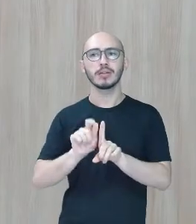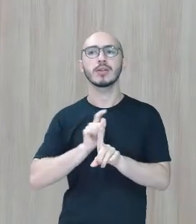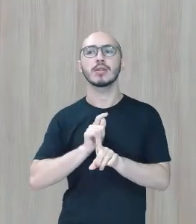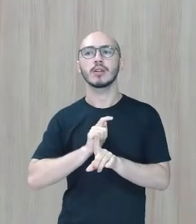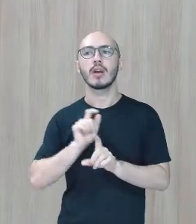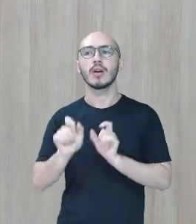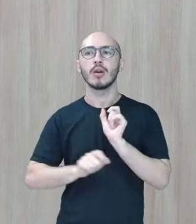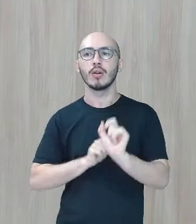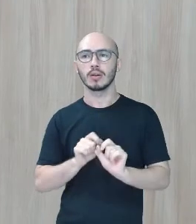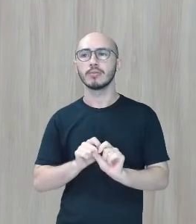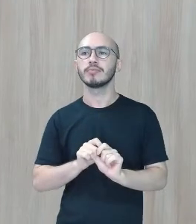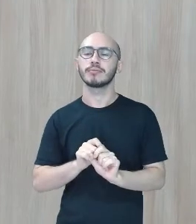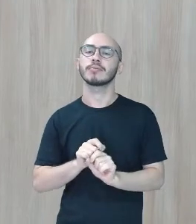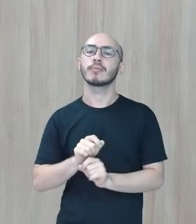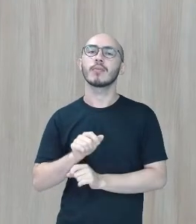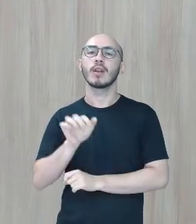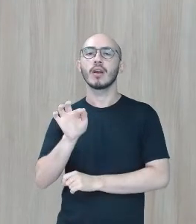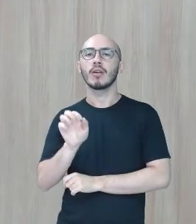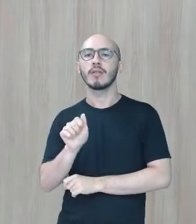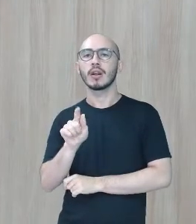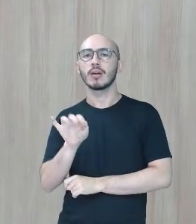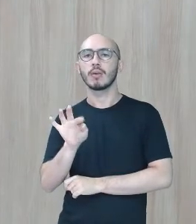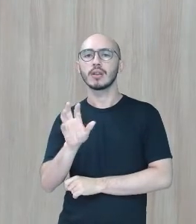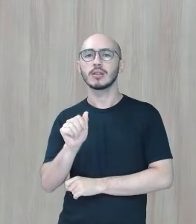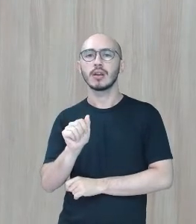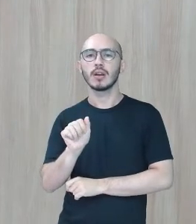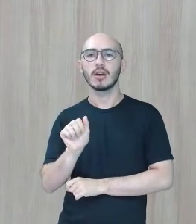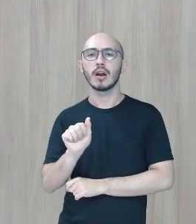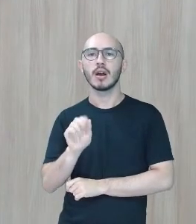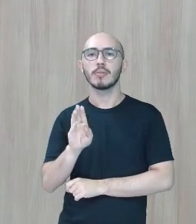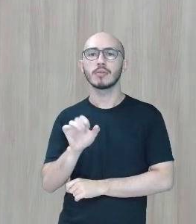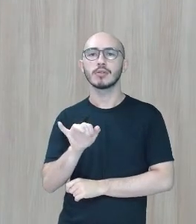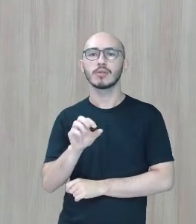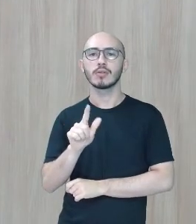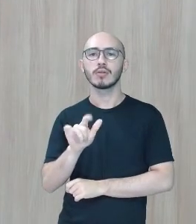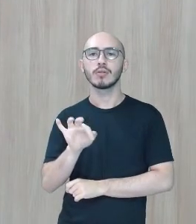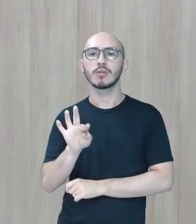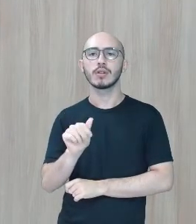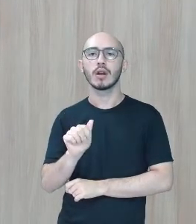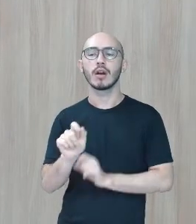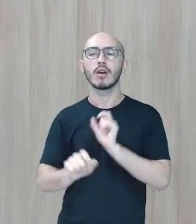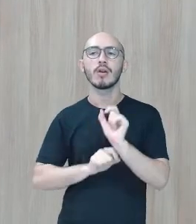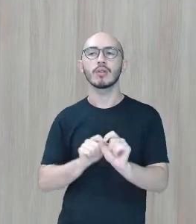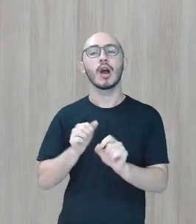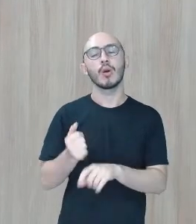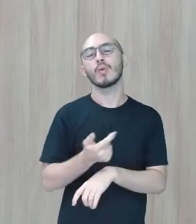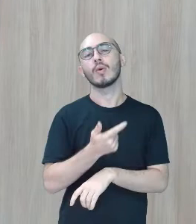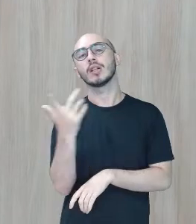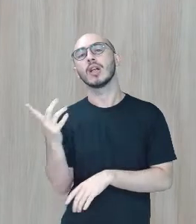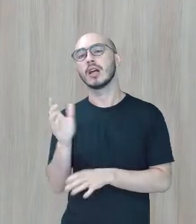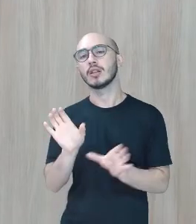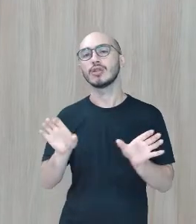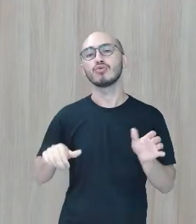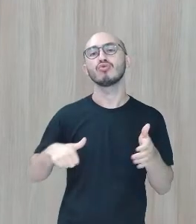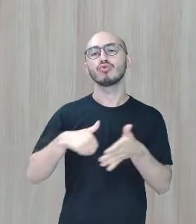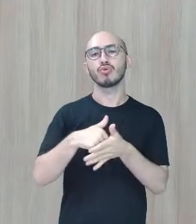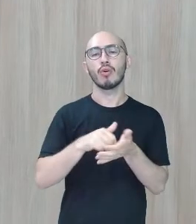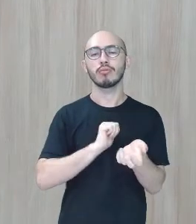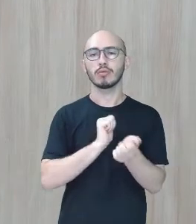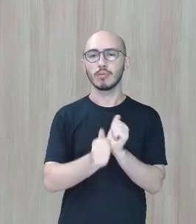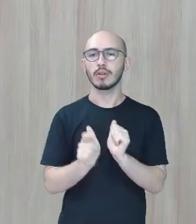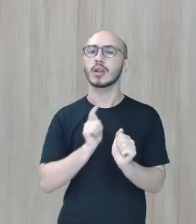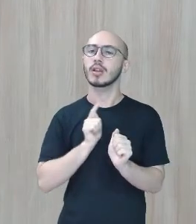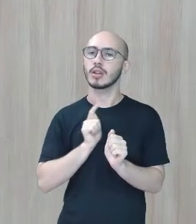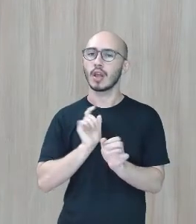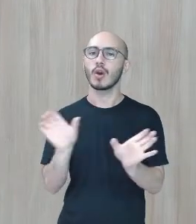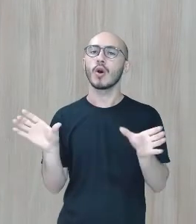frequência absoluta, ela é a quantidade de partidas em que o Flamengo fez aquela determinada quantidade de gols.